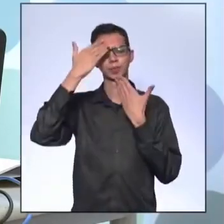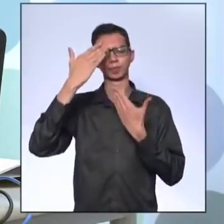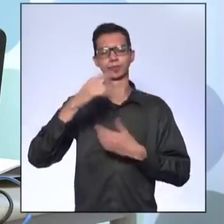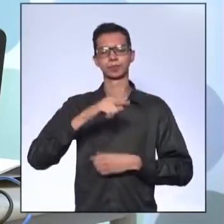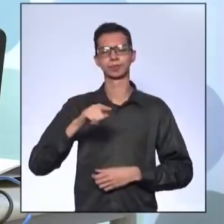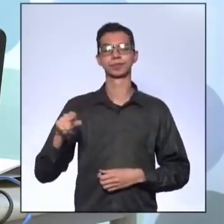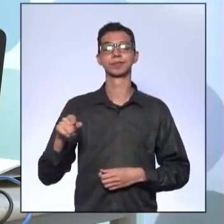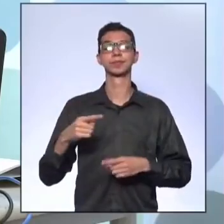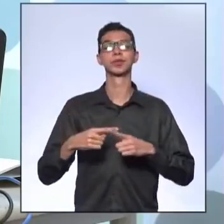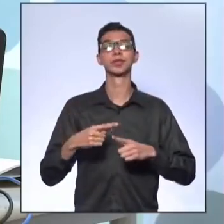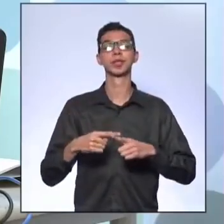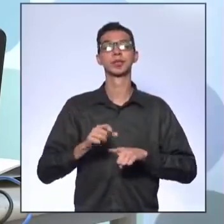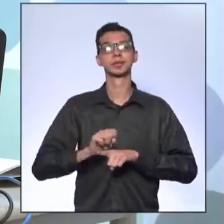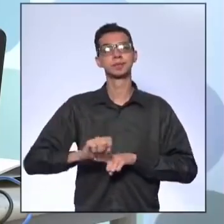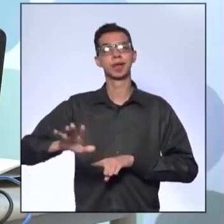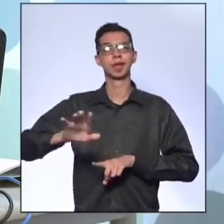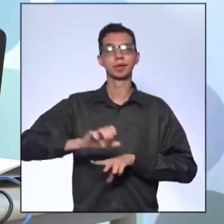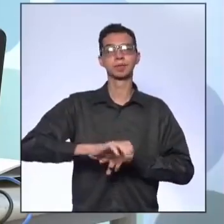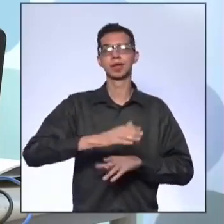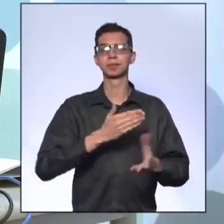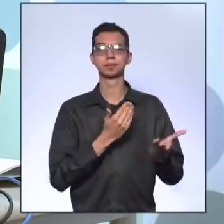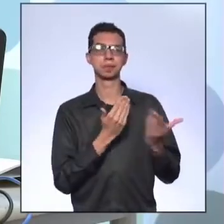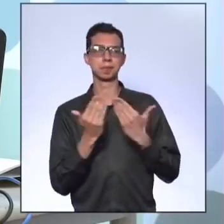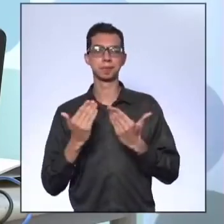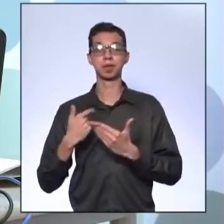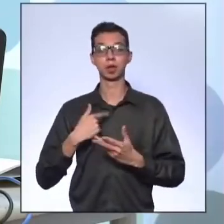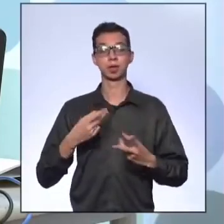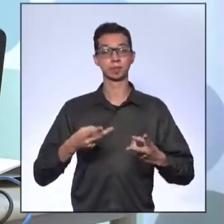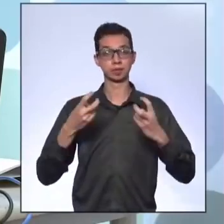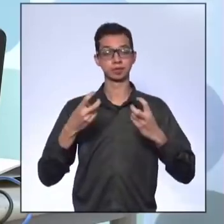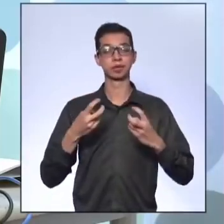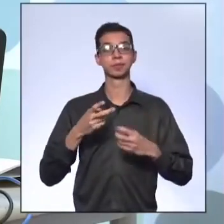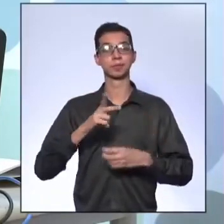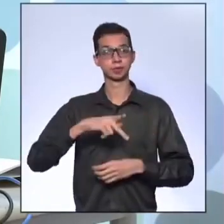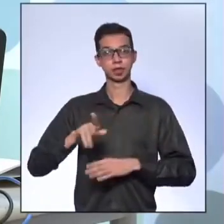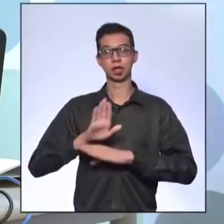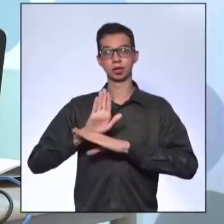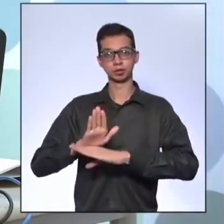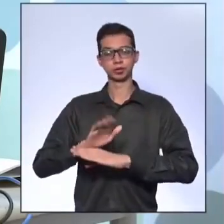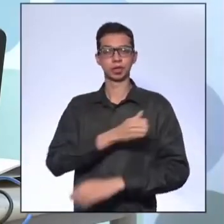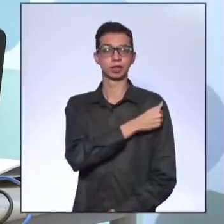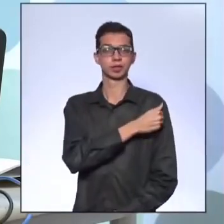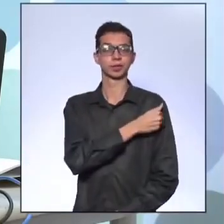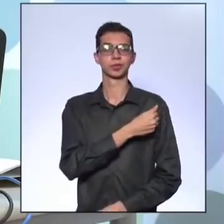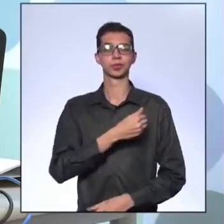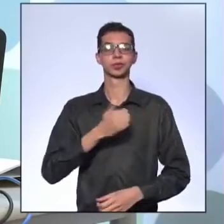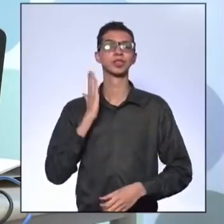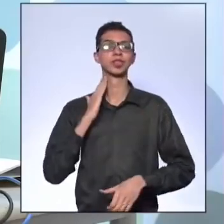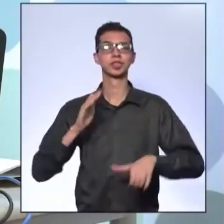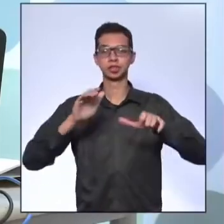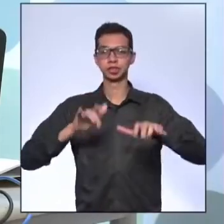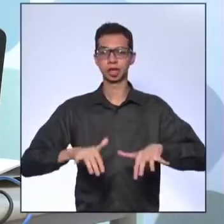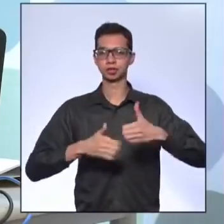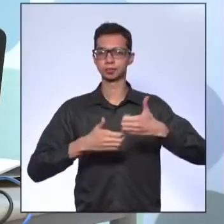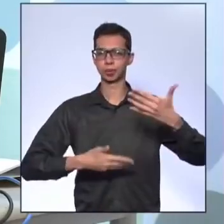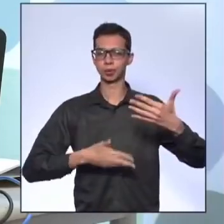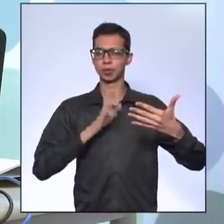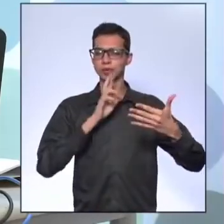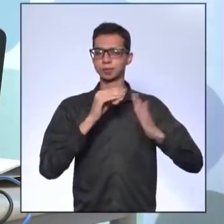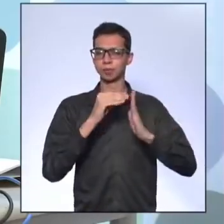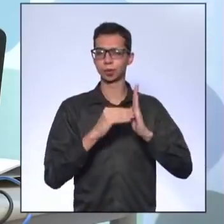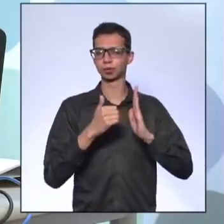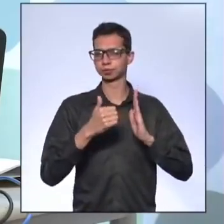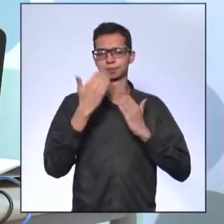com a gente. Eu percebi até ajuda na hora do chat, professor ajudando o aluno a responder. Olha, não tem como agradecer a ajuda de vocês. Juntos nós vamos